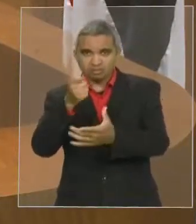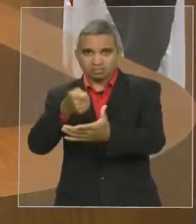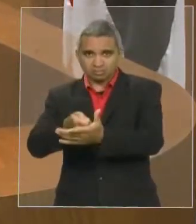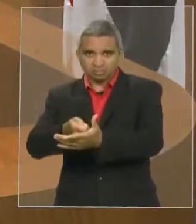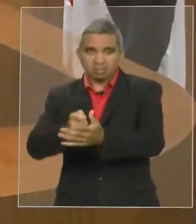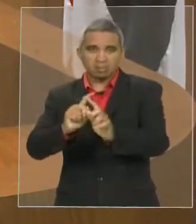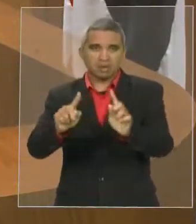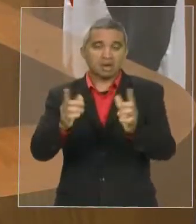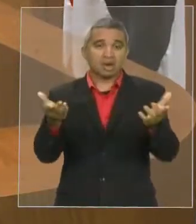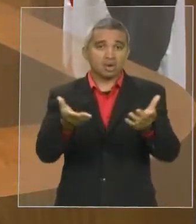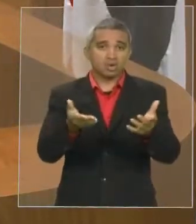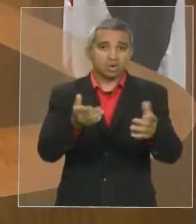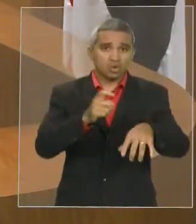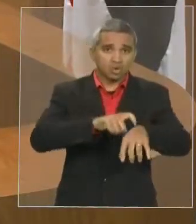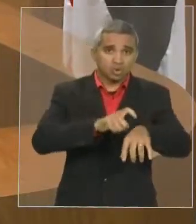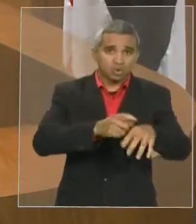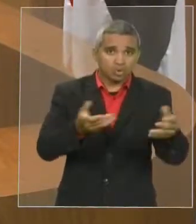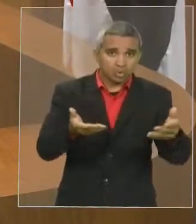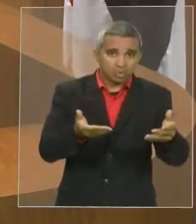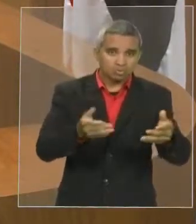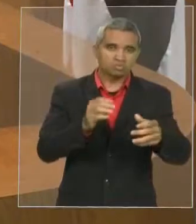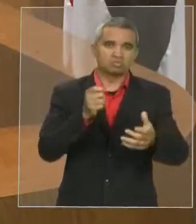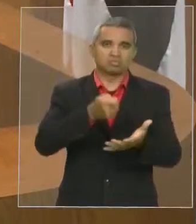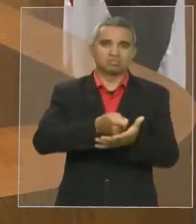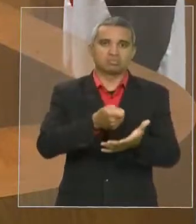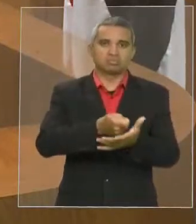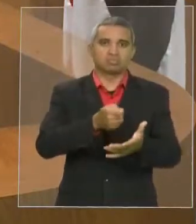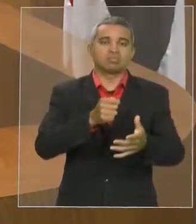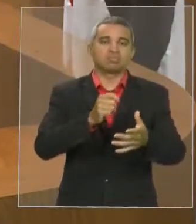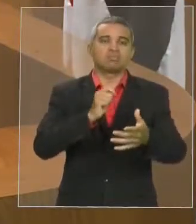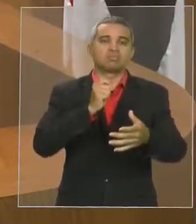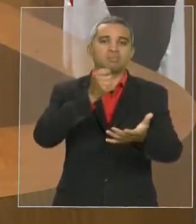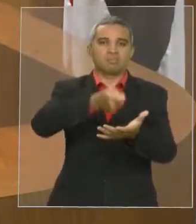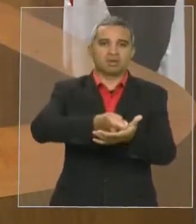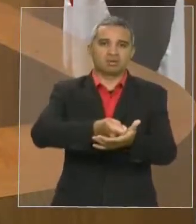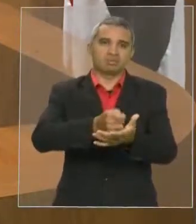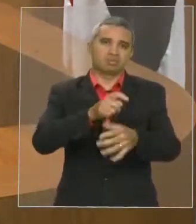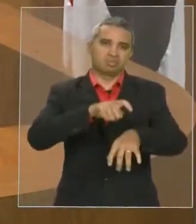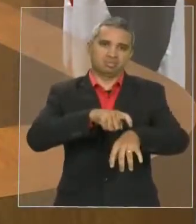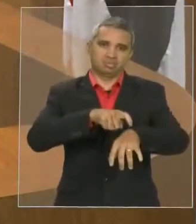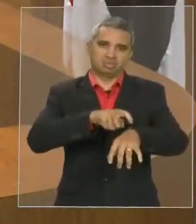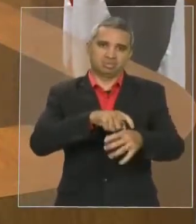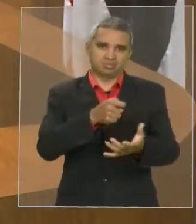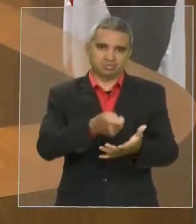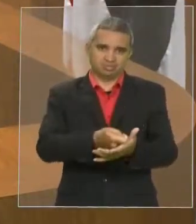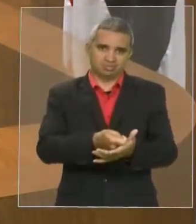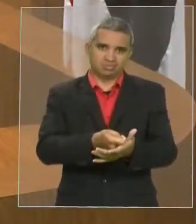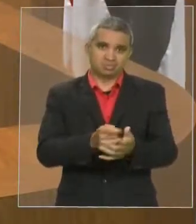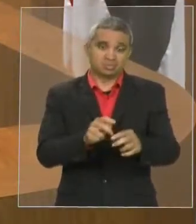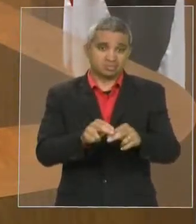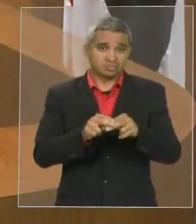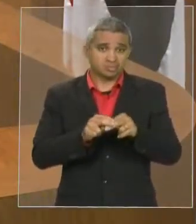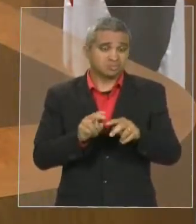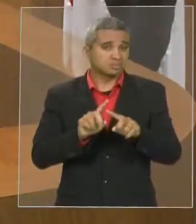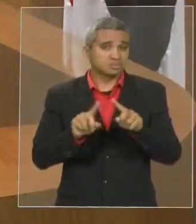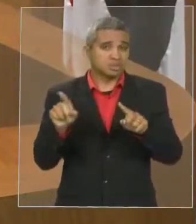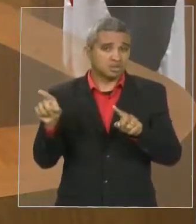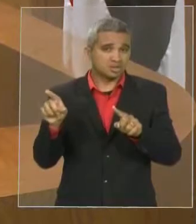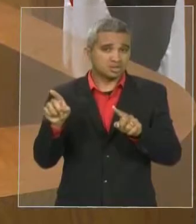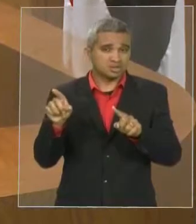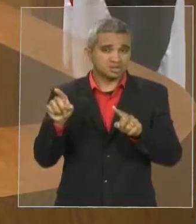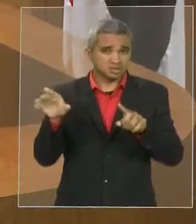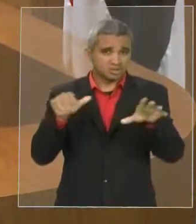poder opinar em relação a essa medida provisória? Certamente não foram, deputado Wellington do Curso. E é exatamente por